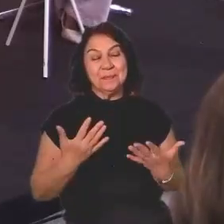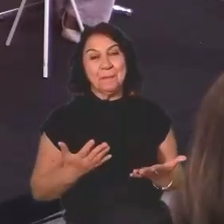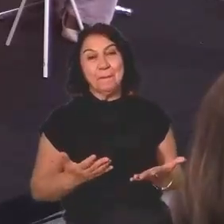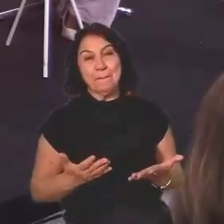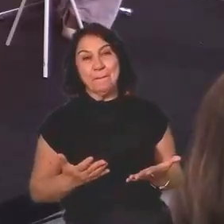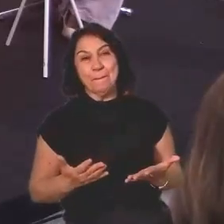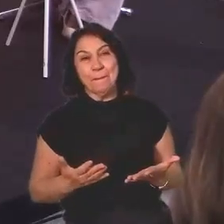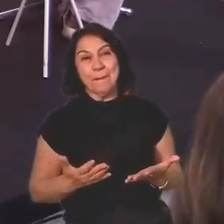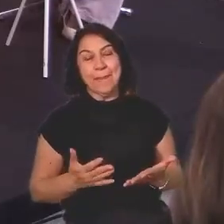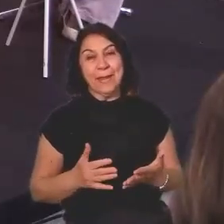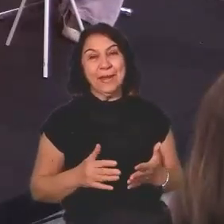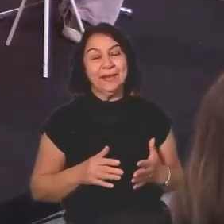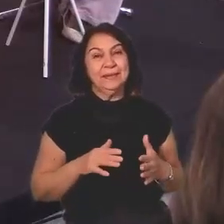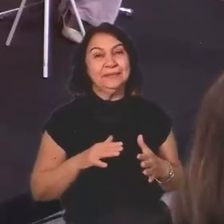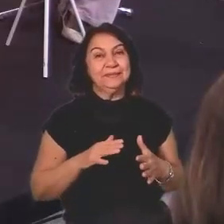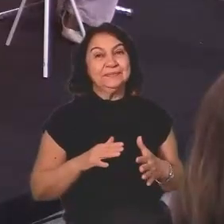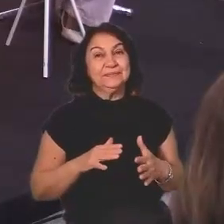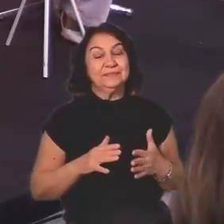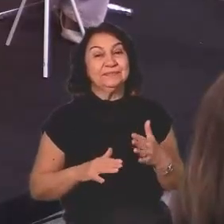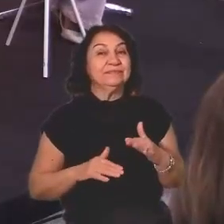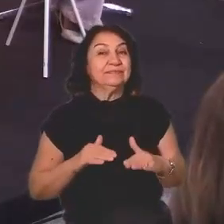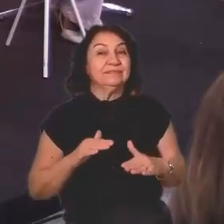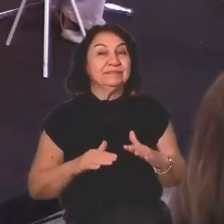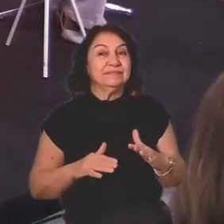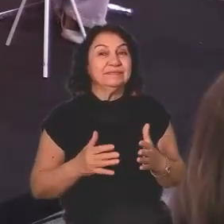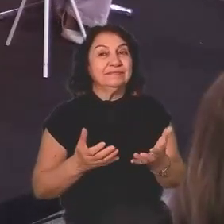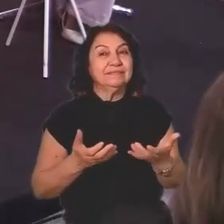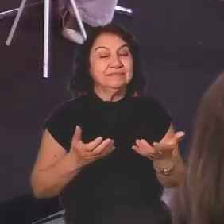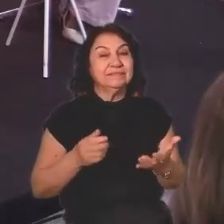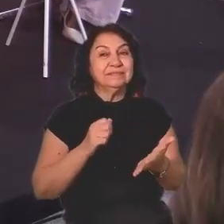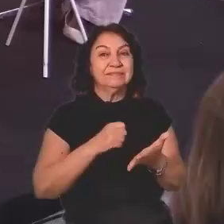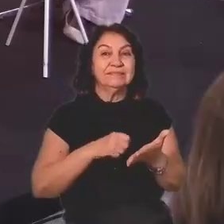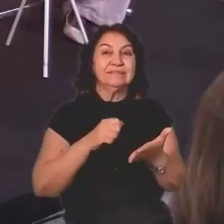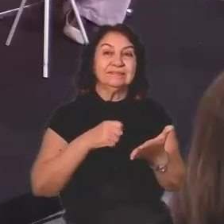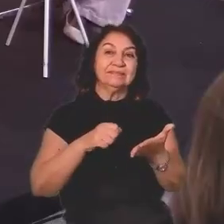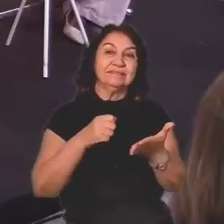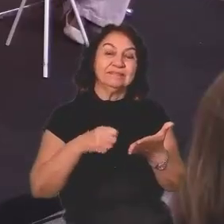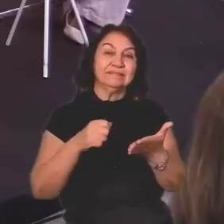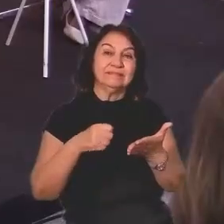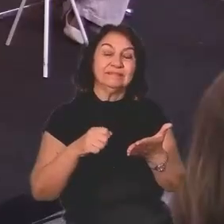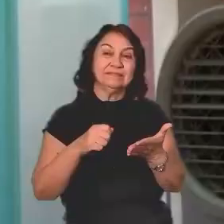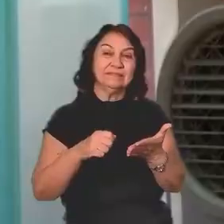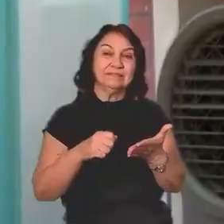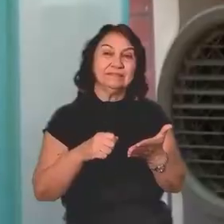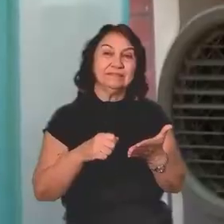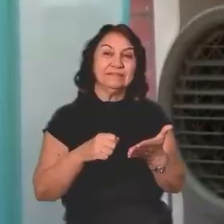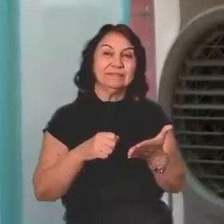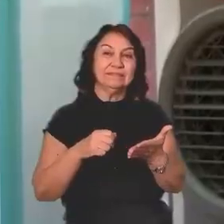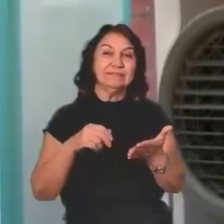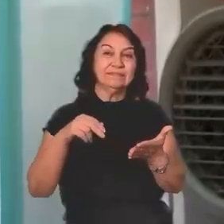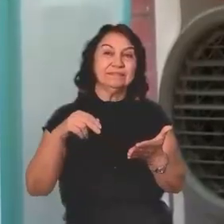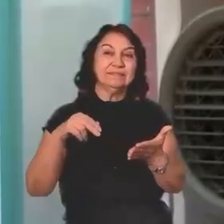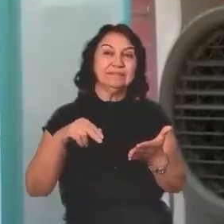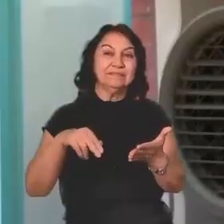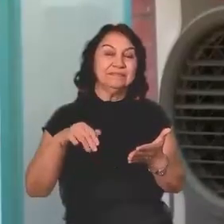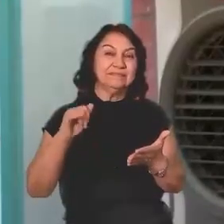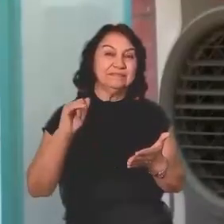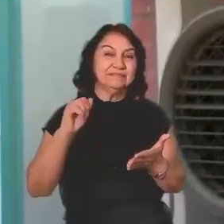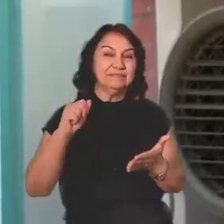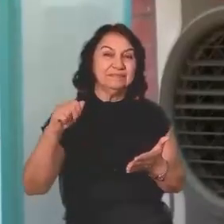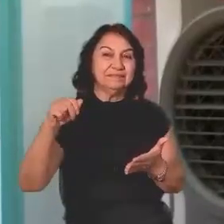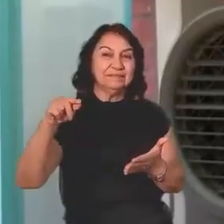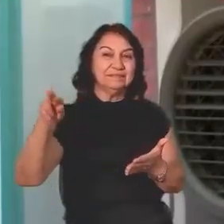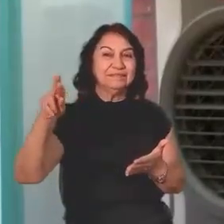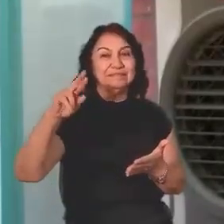Então, talvez eu queira escrever assim para a Niara do passado, sabe?